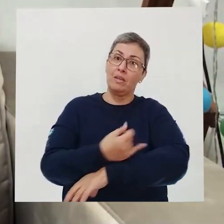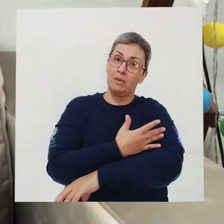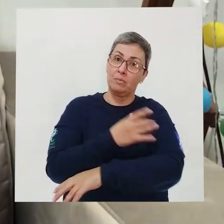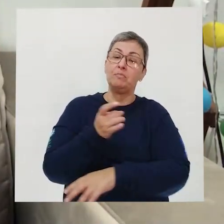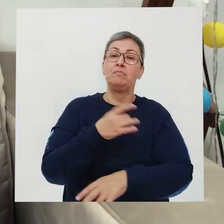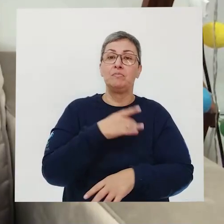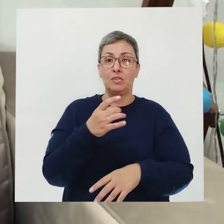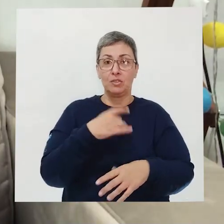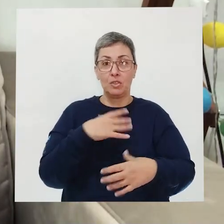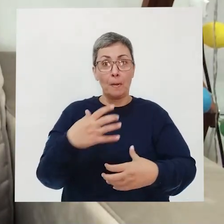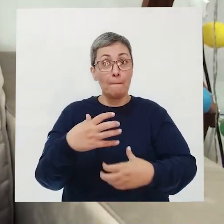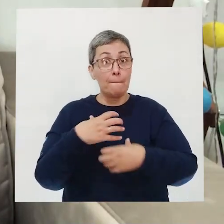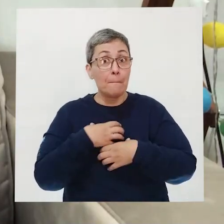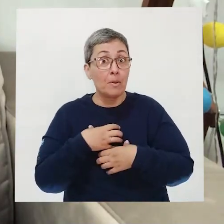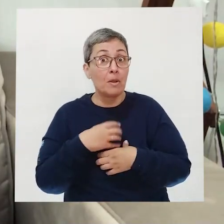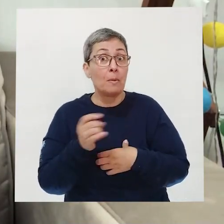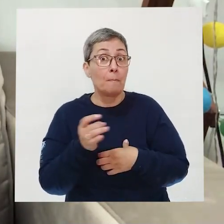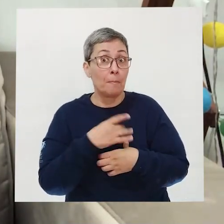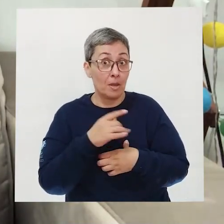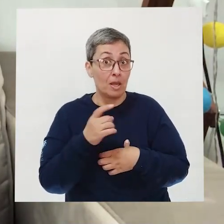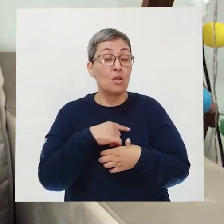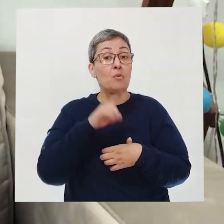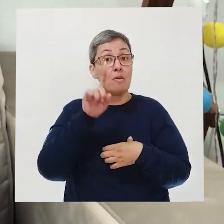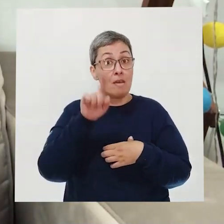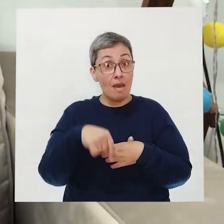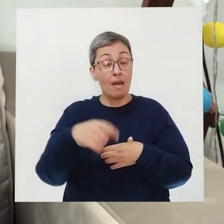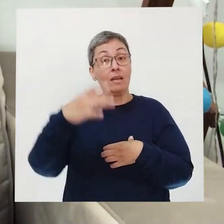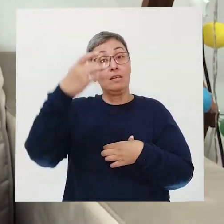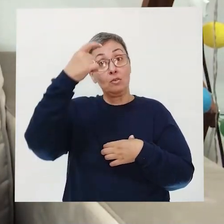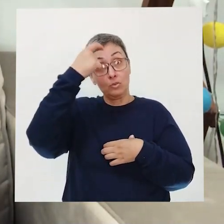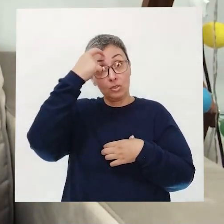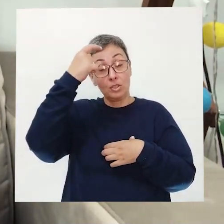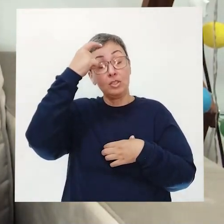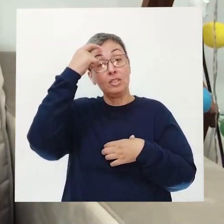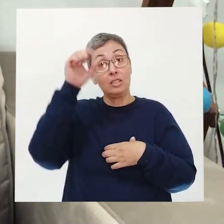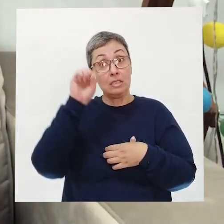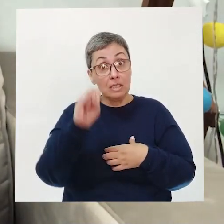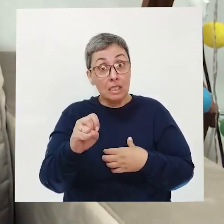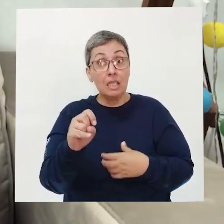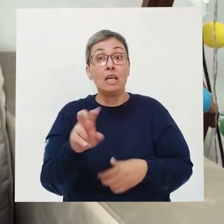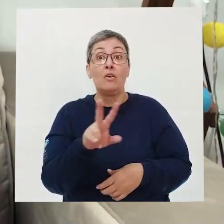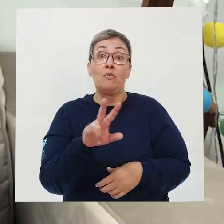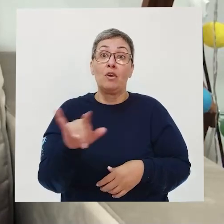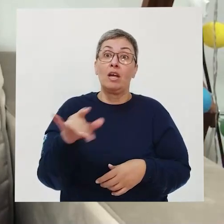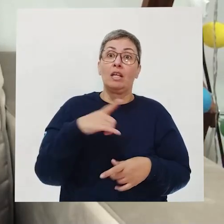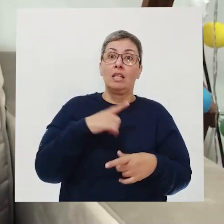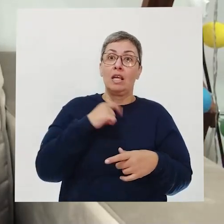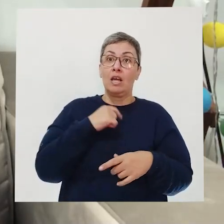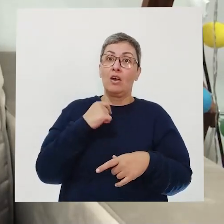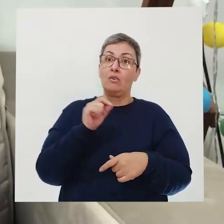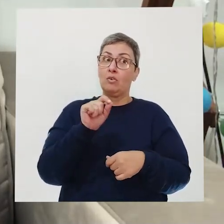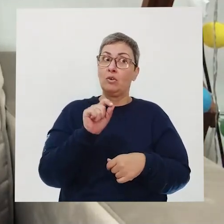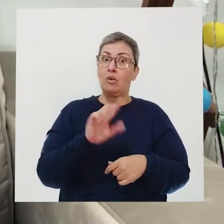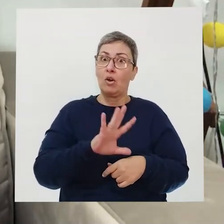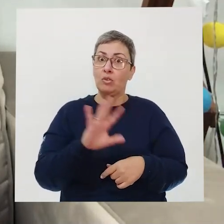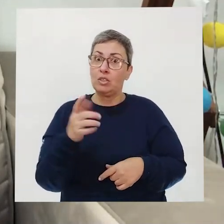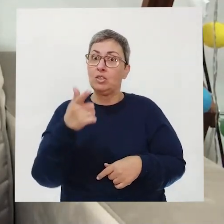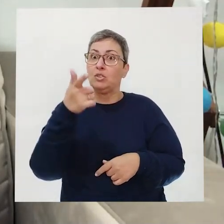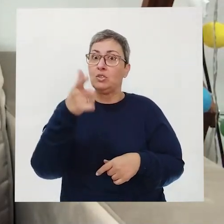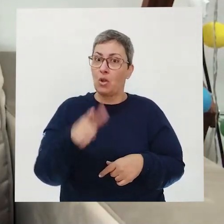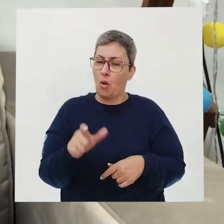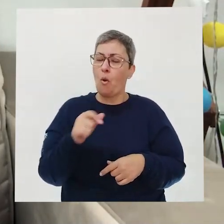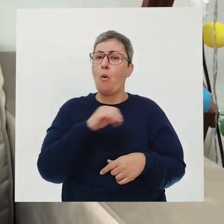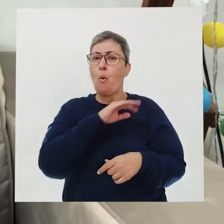emoção. O sentimento de medo, que é a consciência de que se ela tiver aquela reação de novo, pode ser